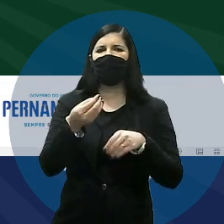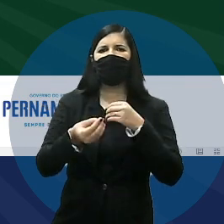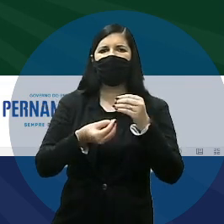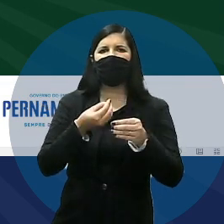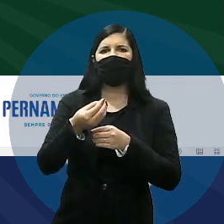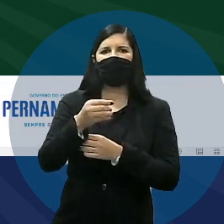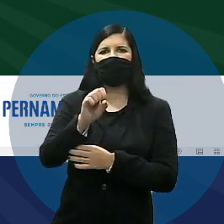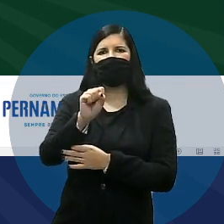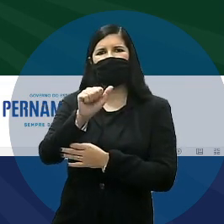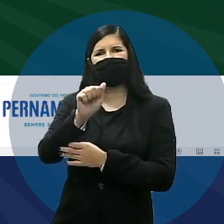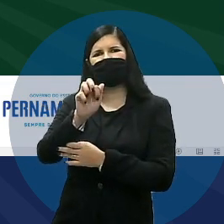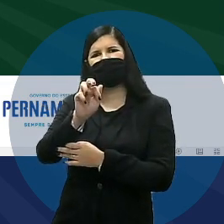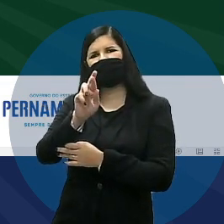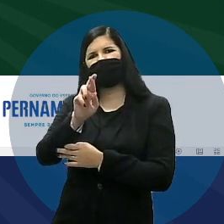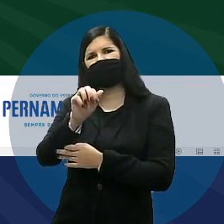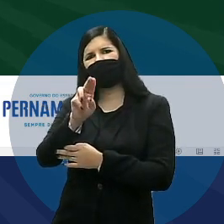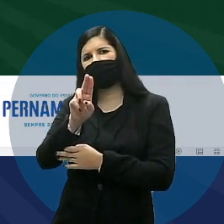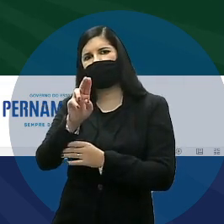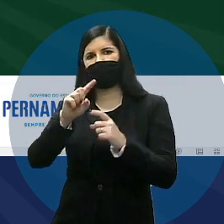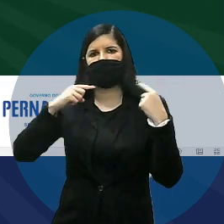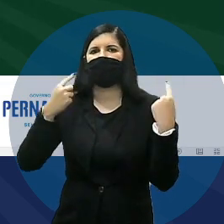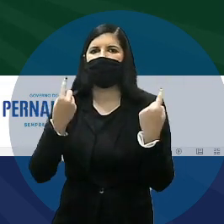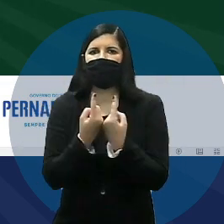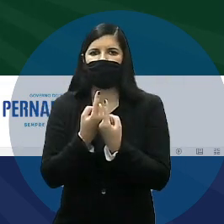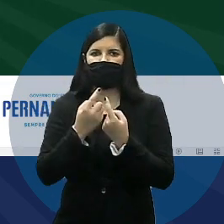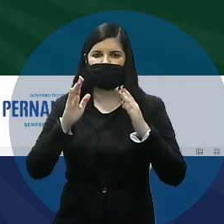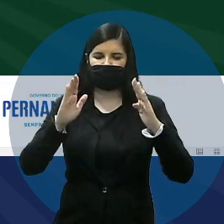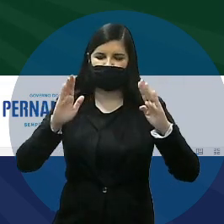reunião, né, uma reunião festiva,